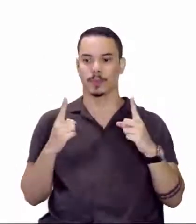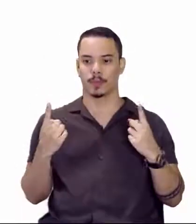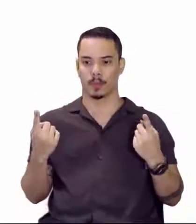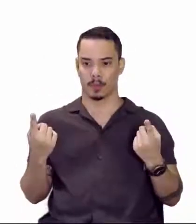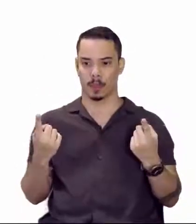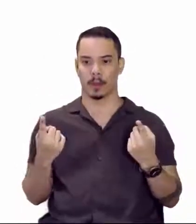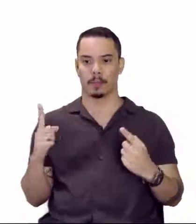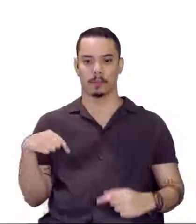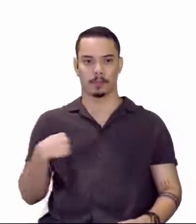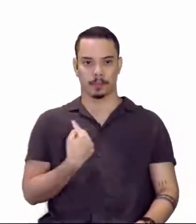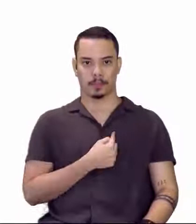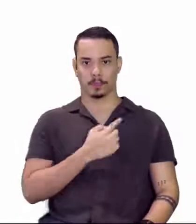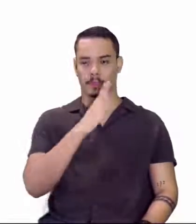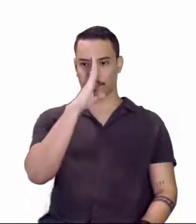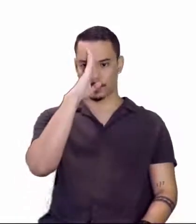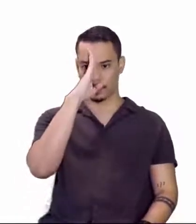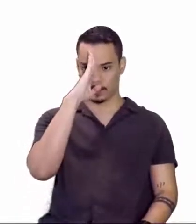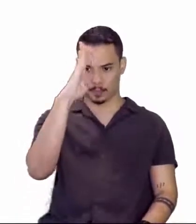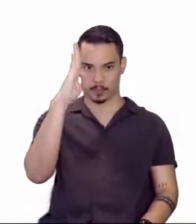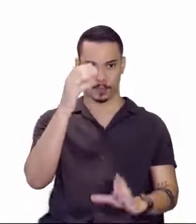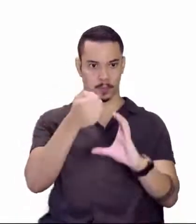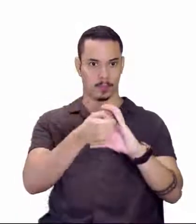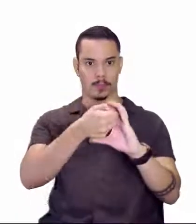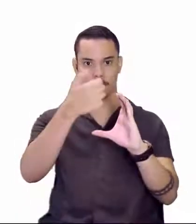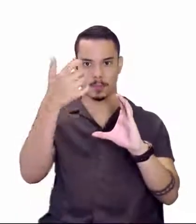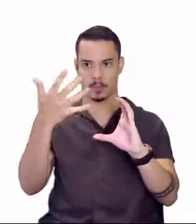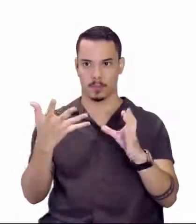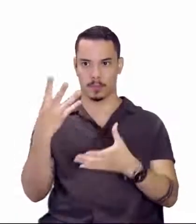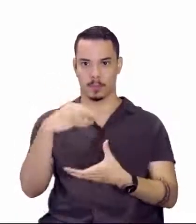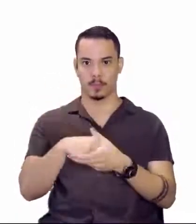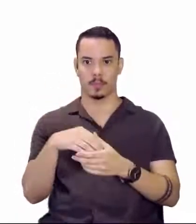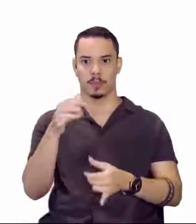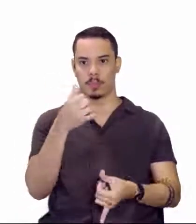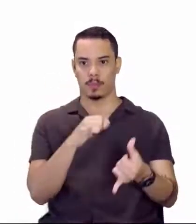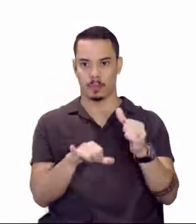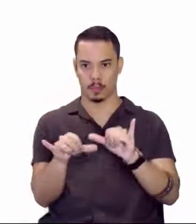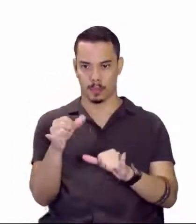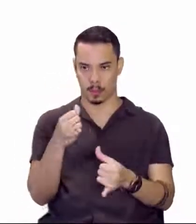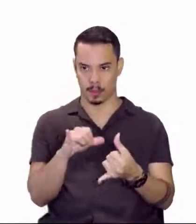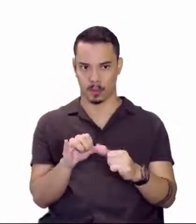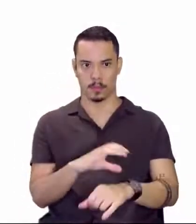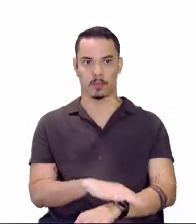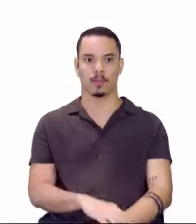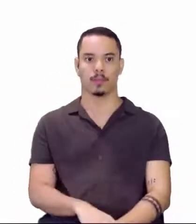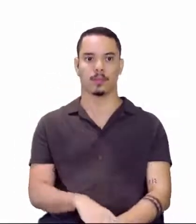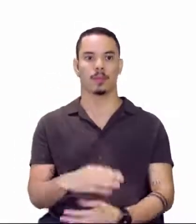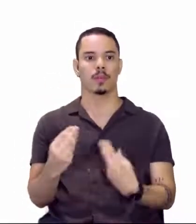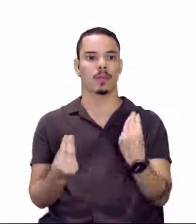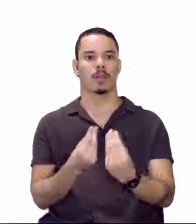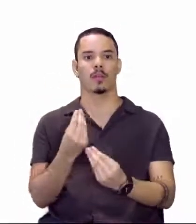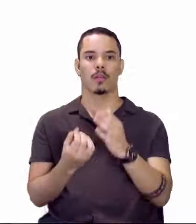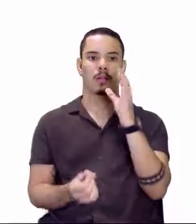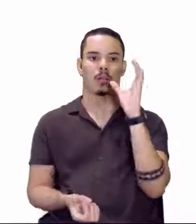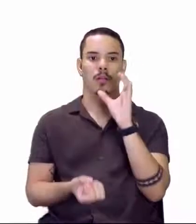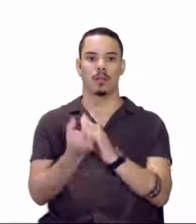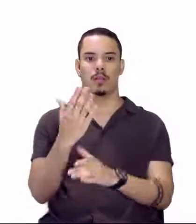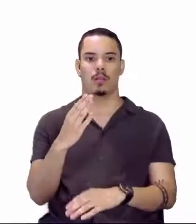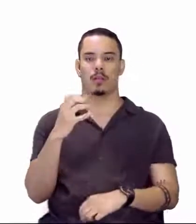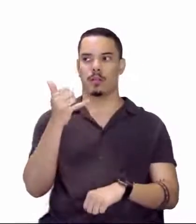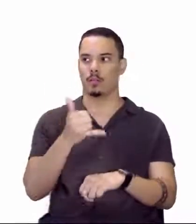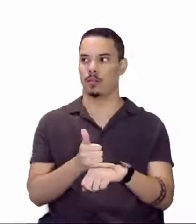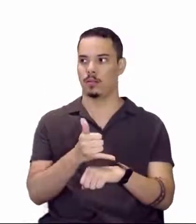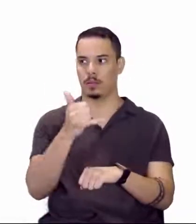temos que a principal característica química dos metais é a sua tendência a formar os